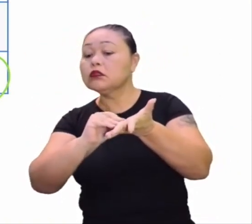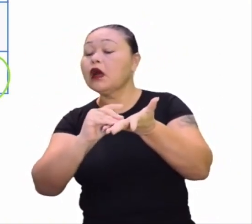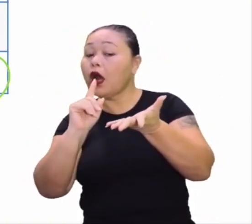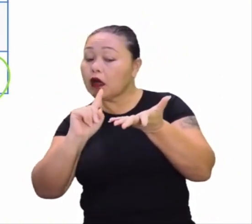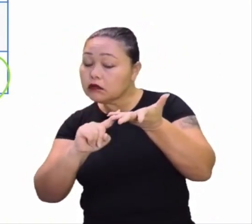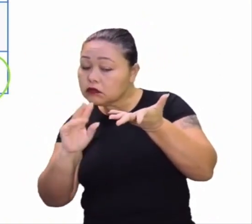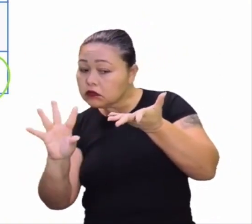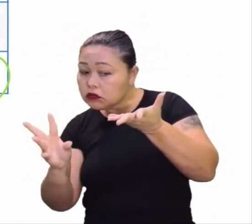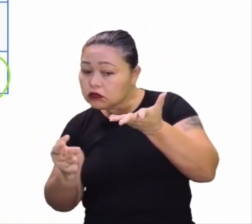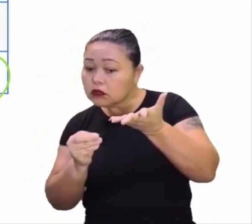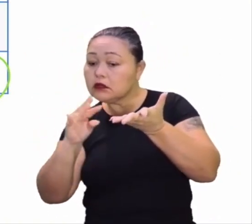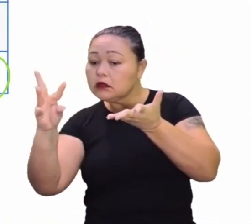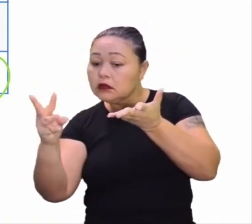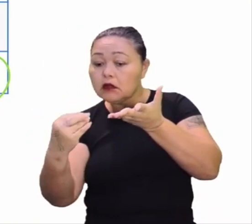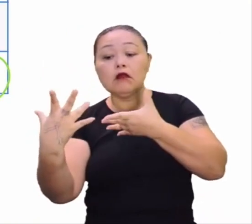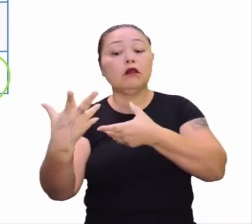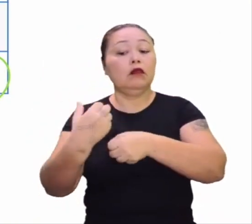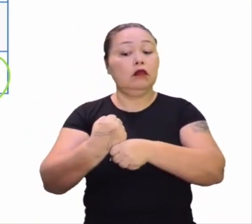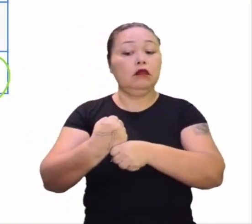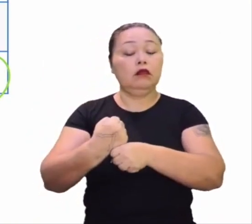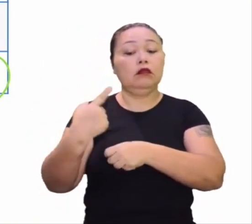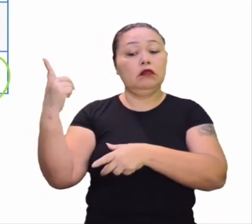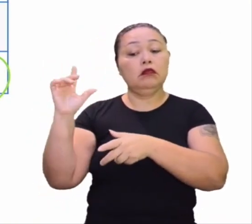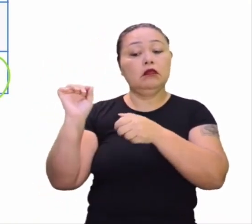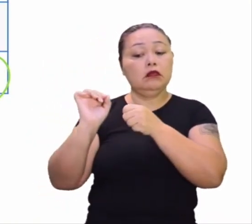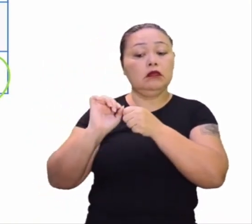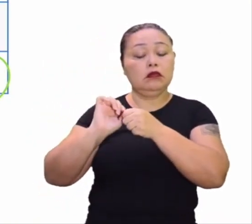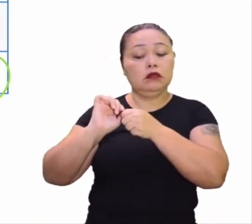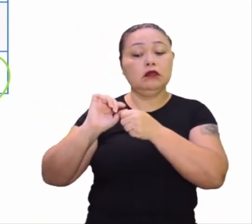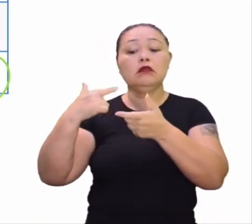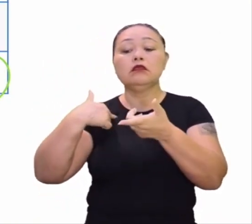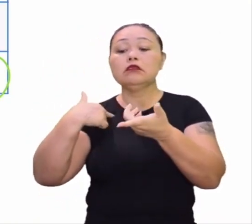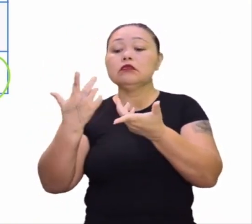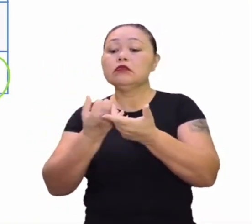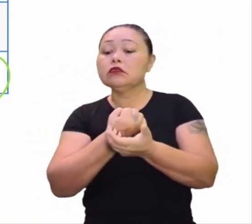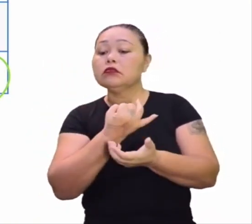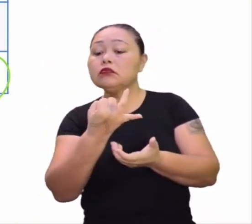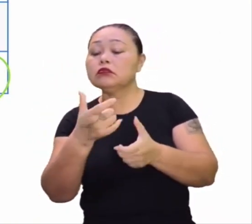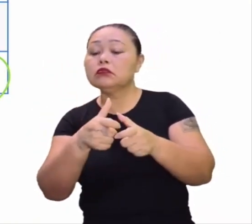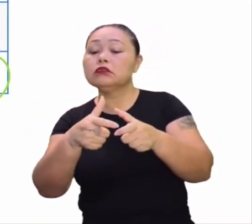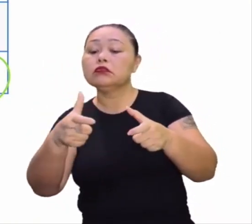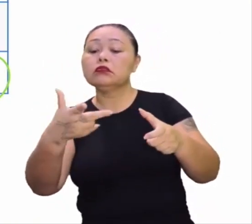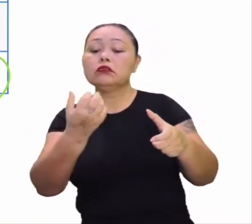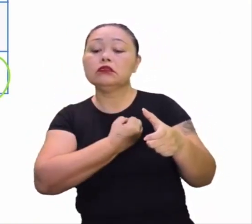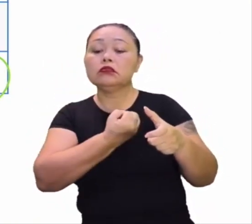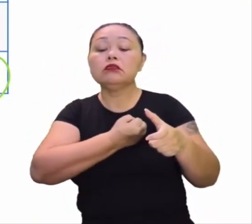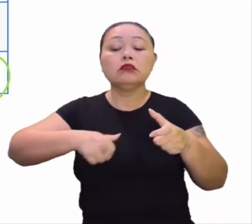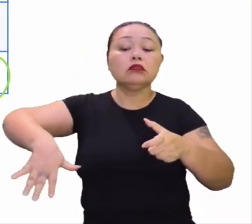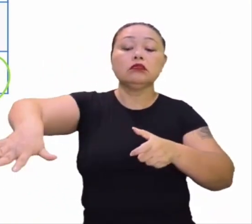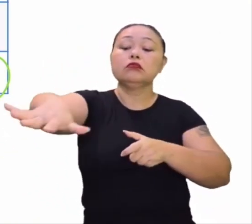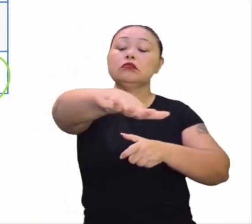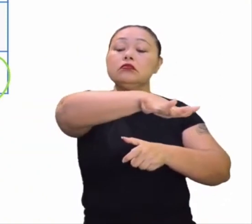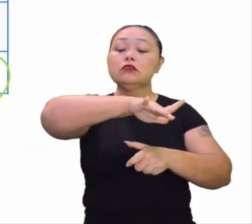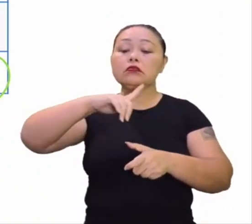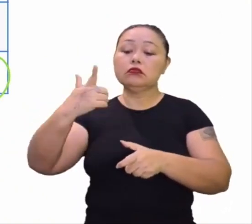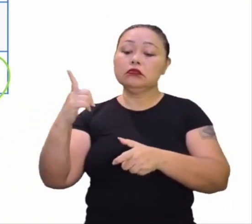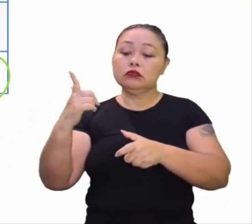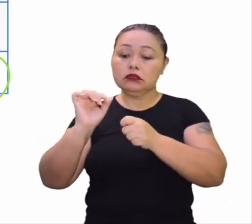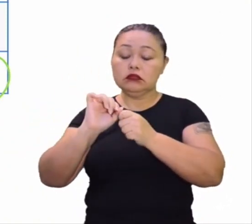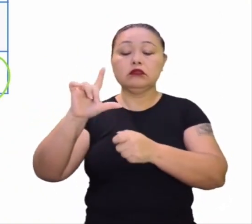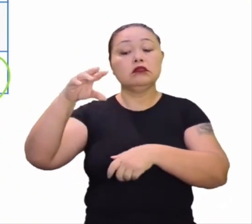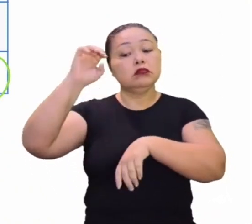cálculo, porque quando a gente faz esse cálculo da densidade demográfica de Rondônia, a gente está falando de todo o espaço geográfico de Rondônia. Muito bem.